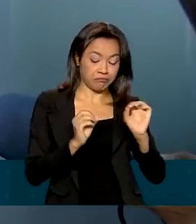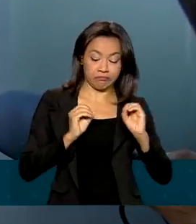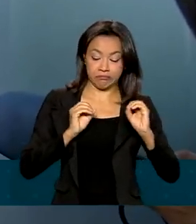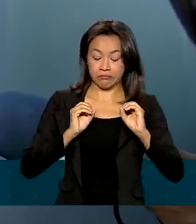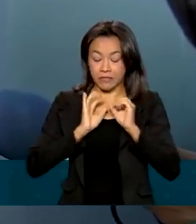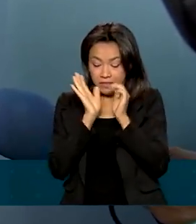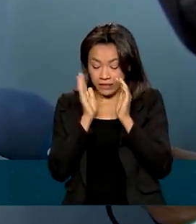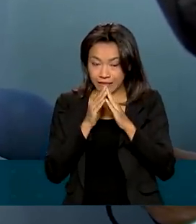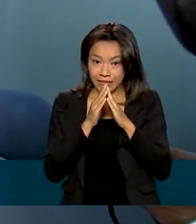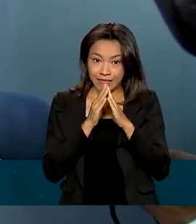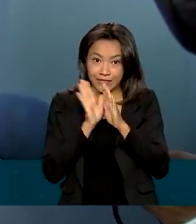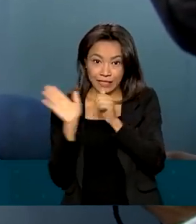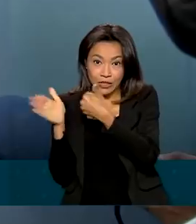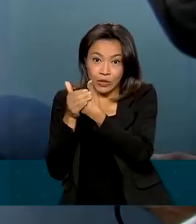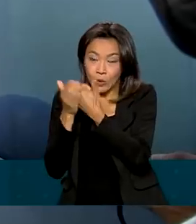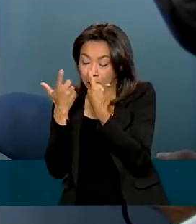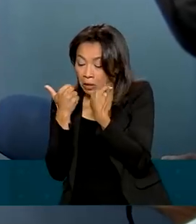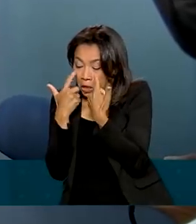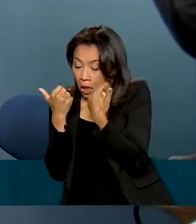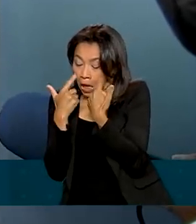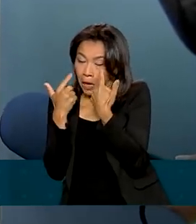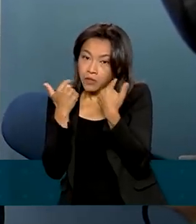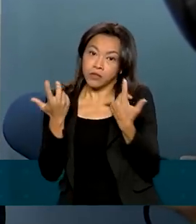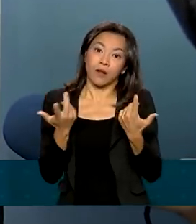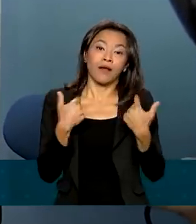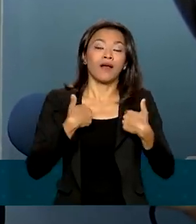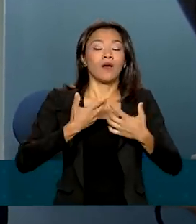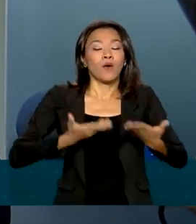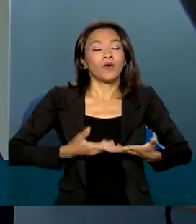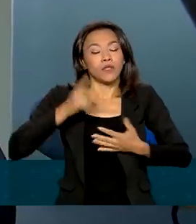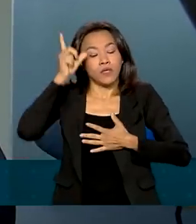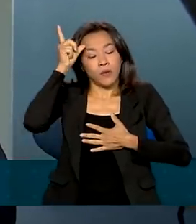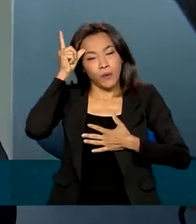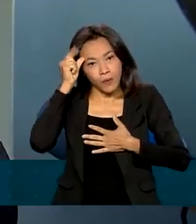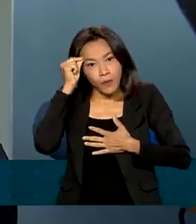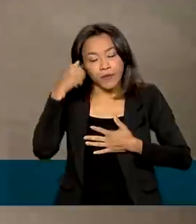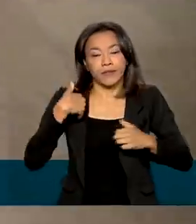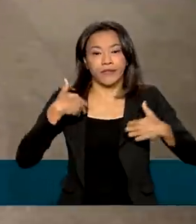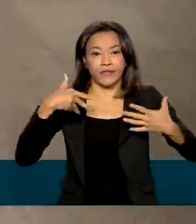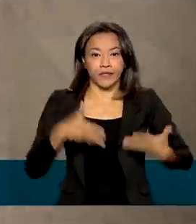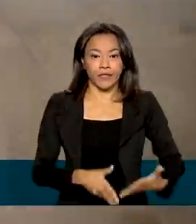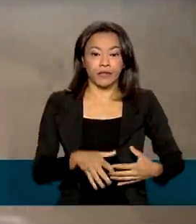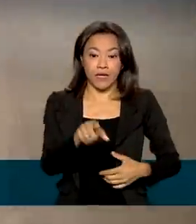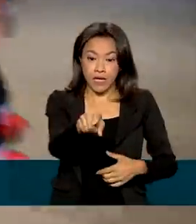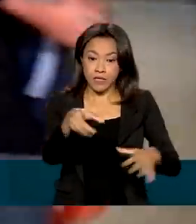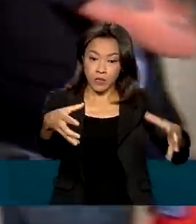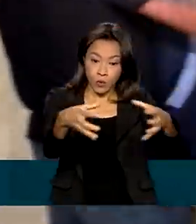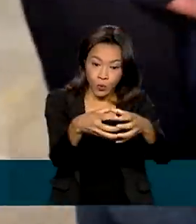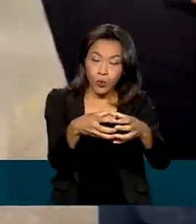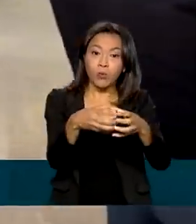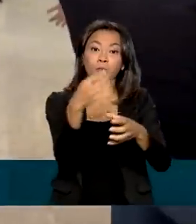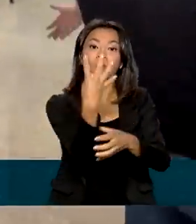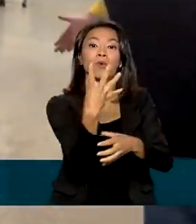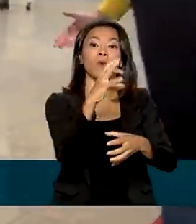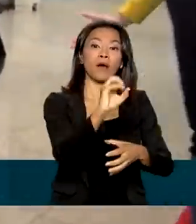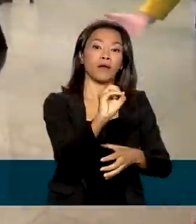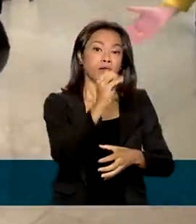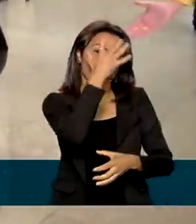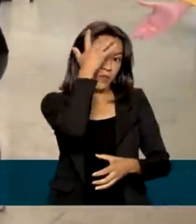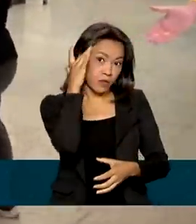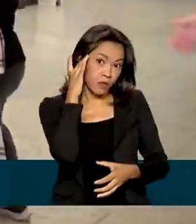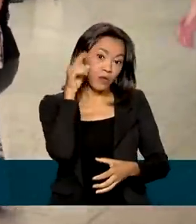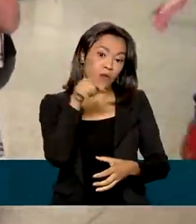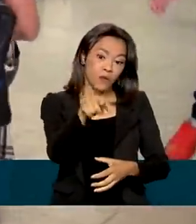que se esconder para poder chorar. E acho que é esse alívio que a gente tem, né, de poder estar aqui. O grupo, com cerca de 40 brasileiros com famílias